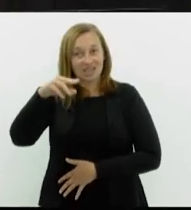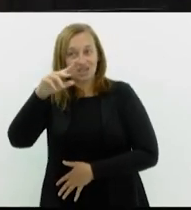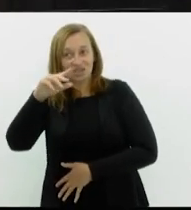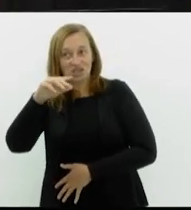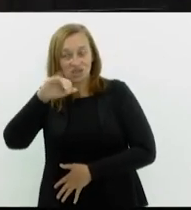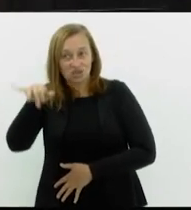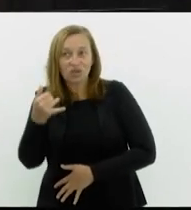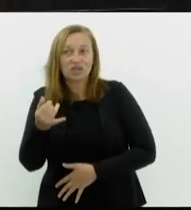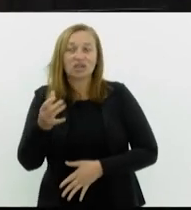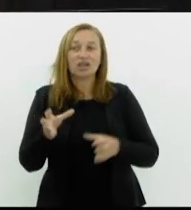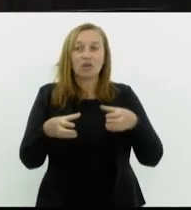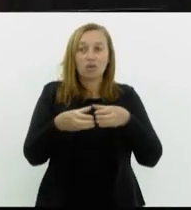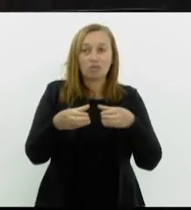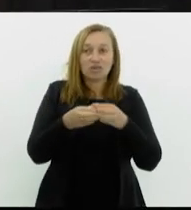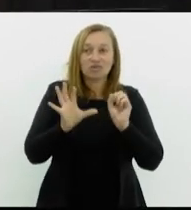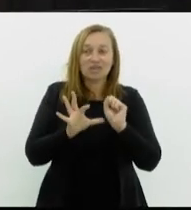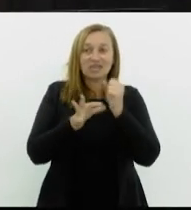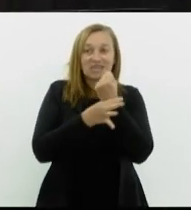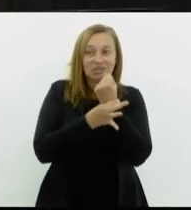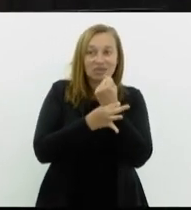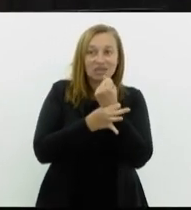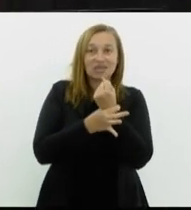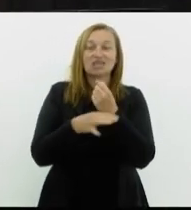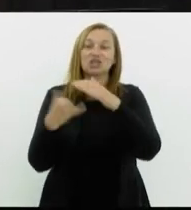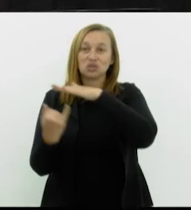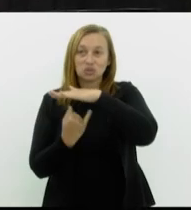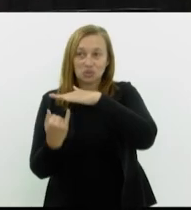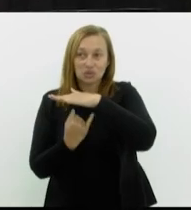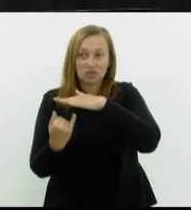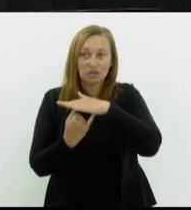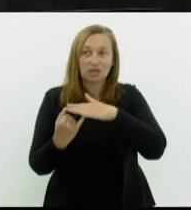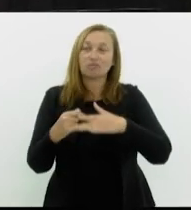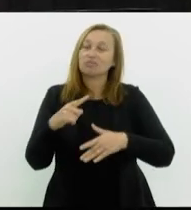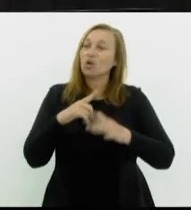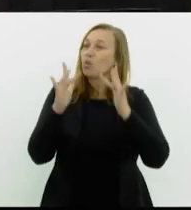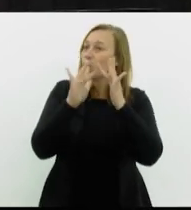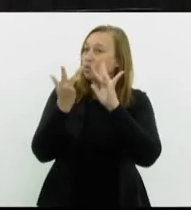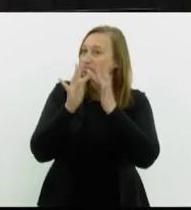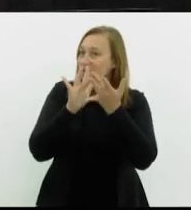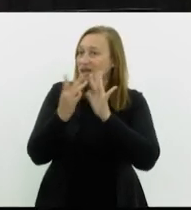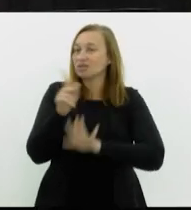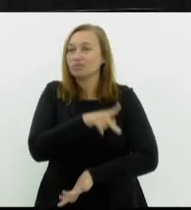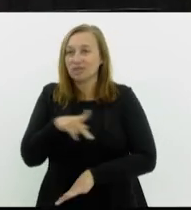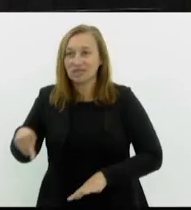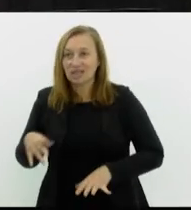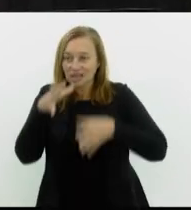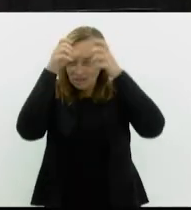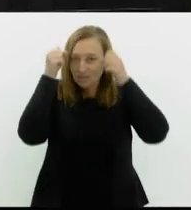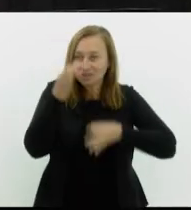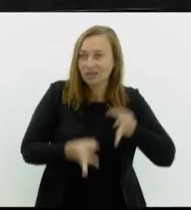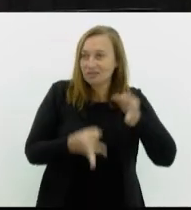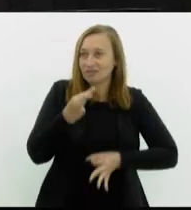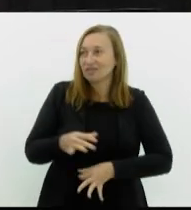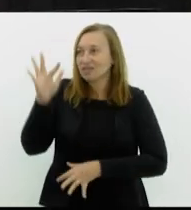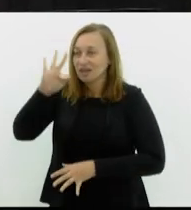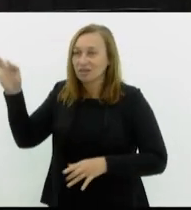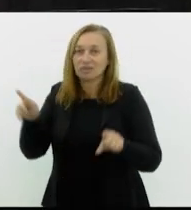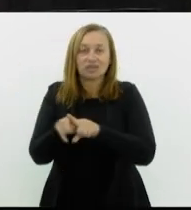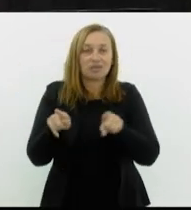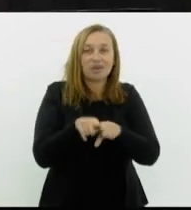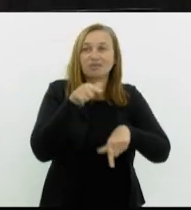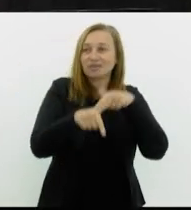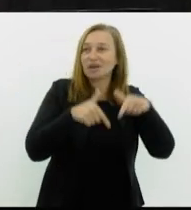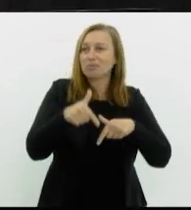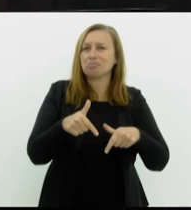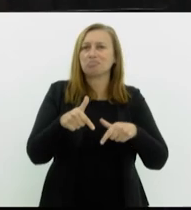Comissão de Segurança Institucional, e tenho tido muito contato com o presidente dos Tribunais Federais e do Trabalho. Realmente